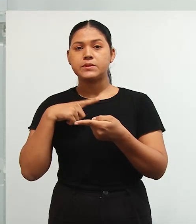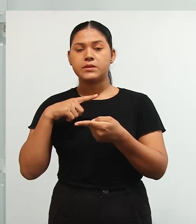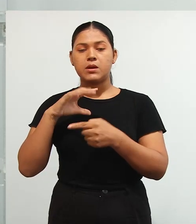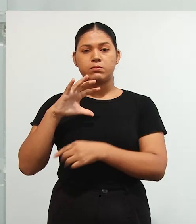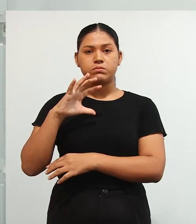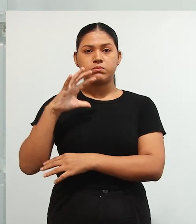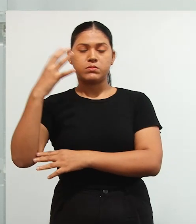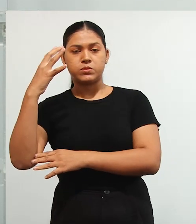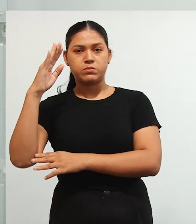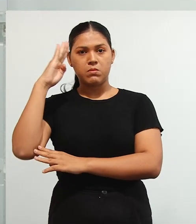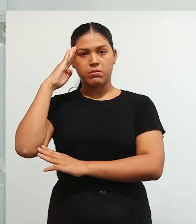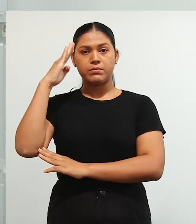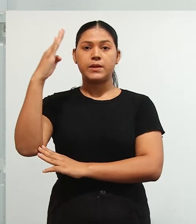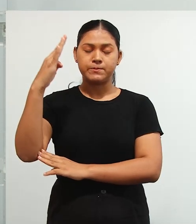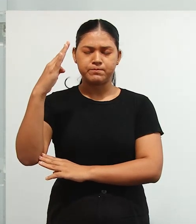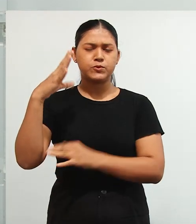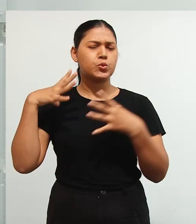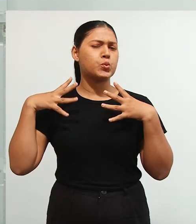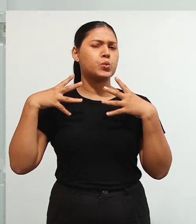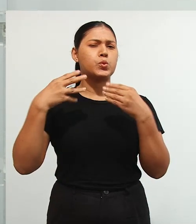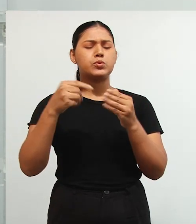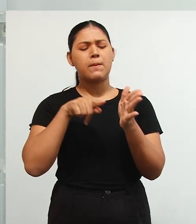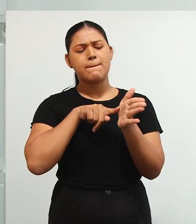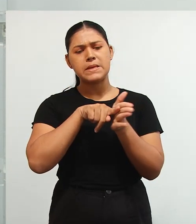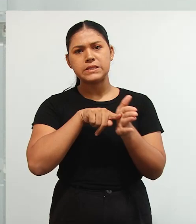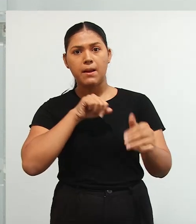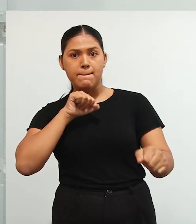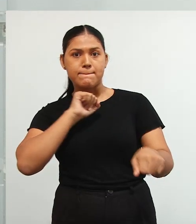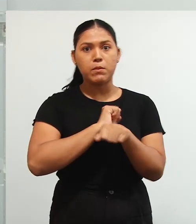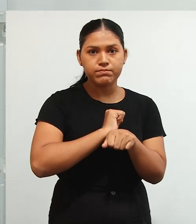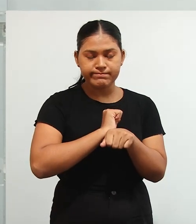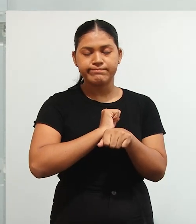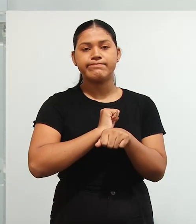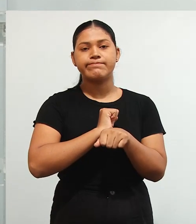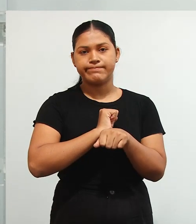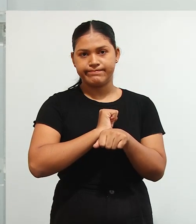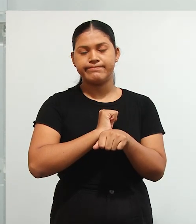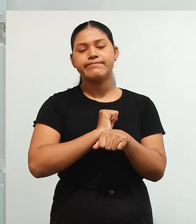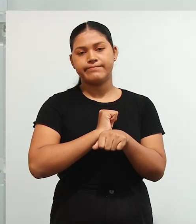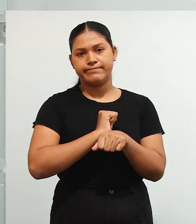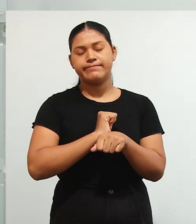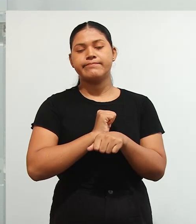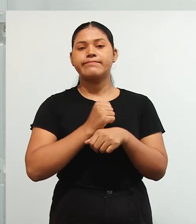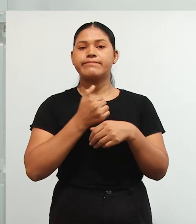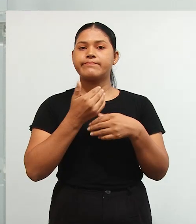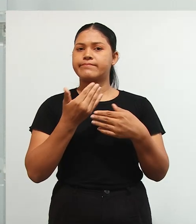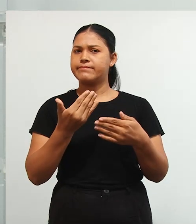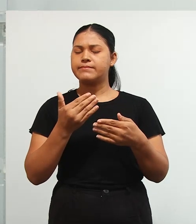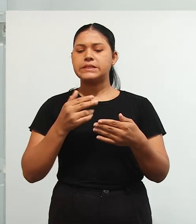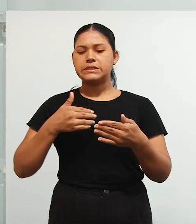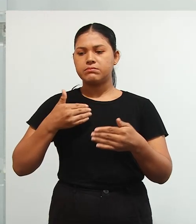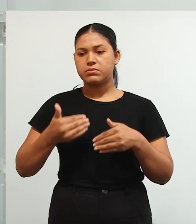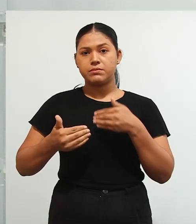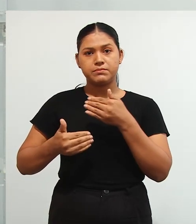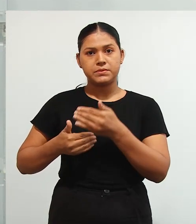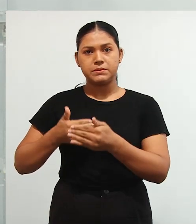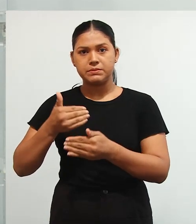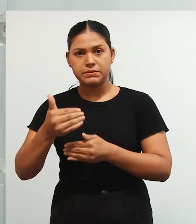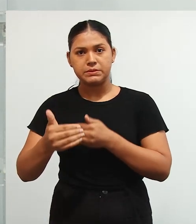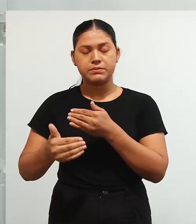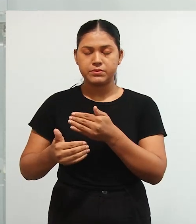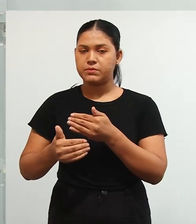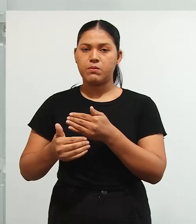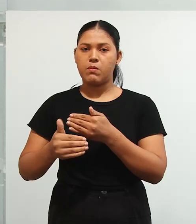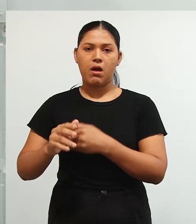E essas pesquisas são todas elas interrompidas. Todas elas. Né? E isso nem sempre é